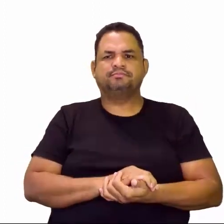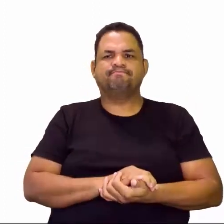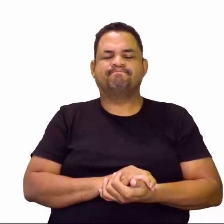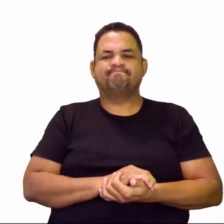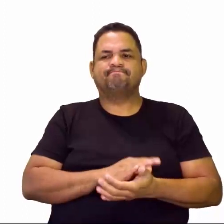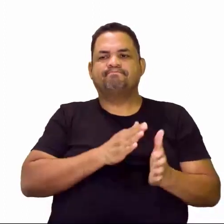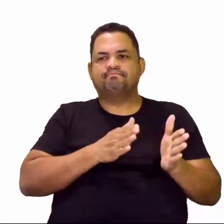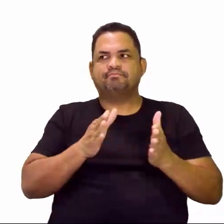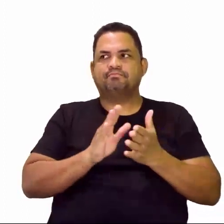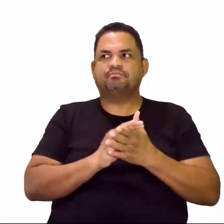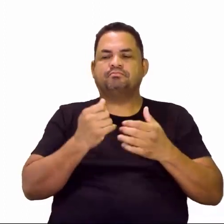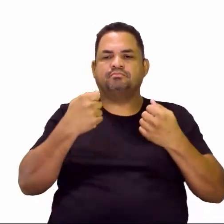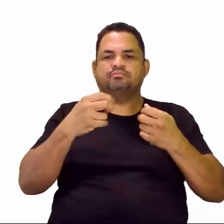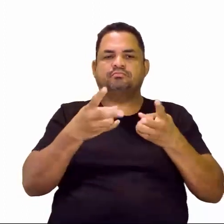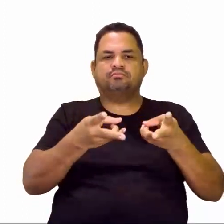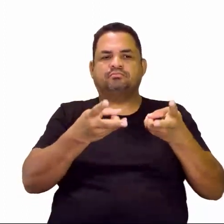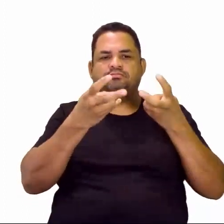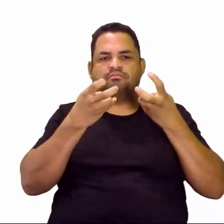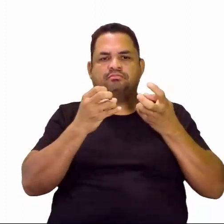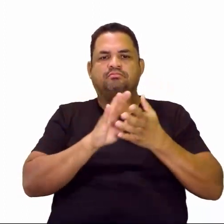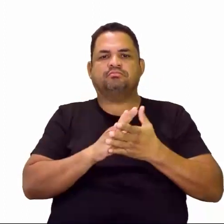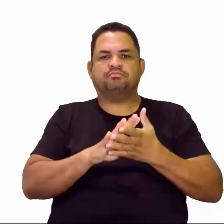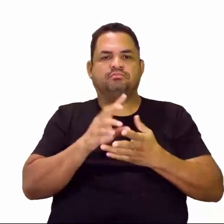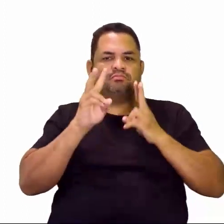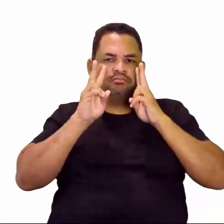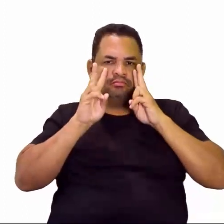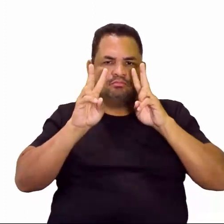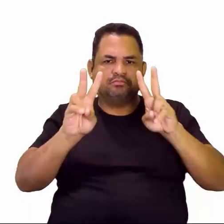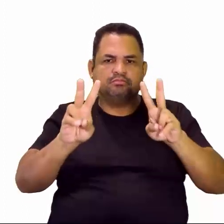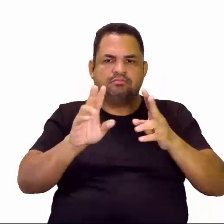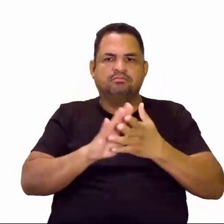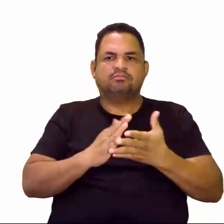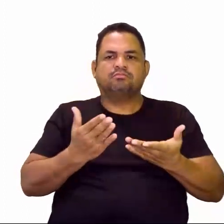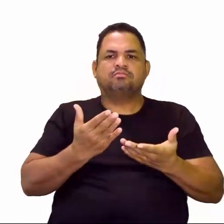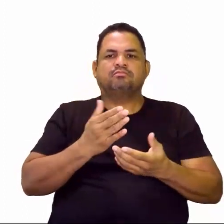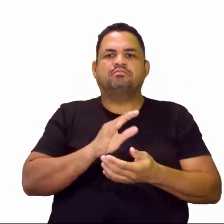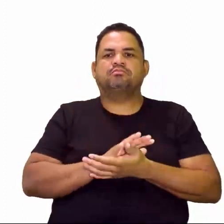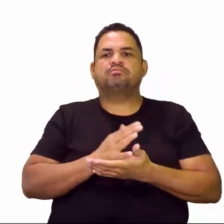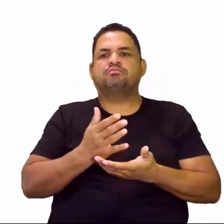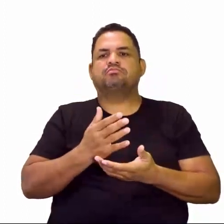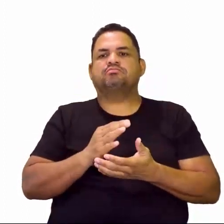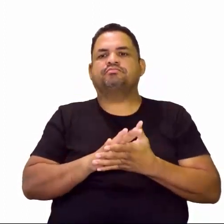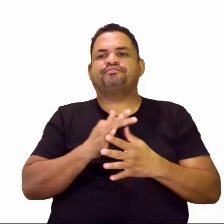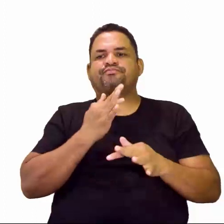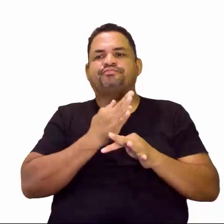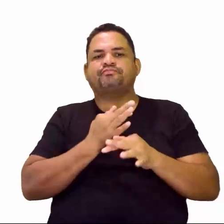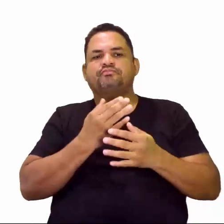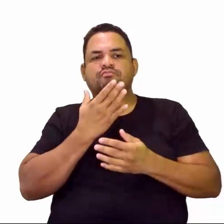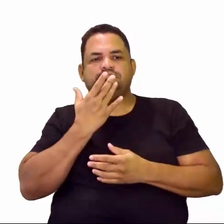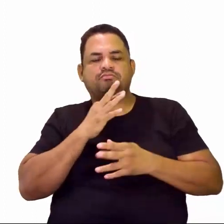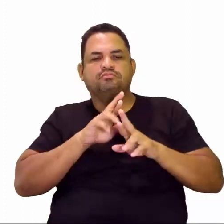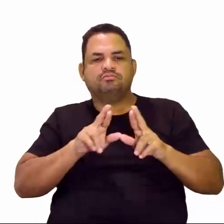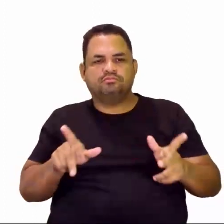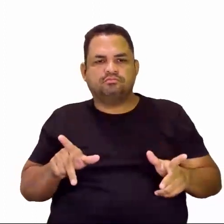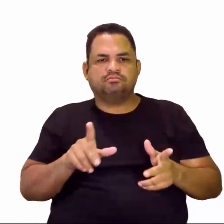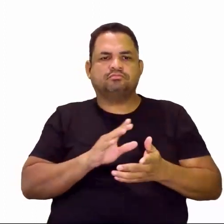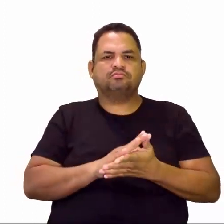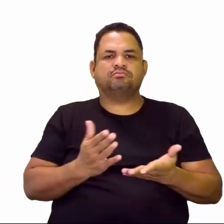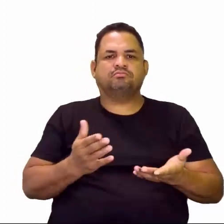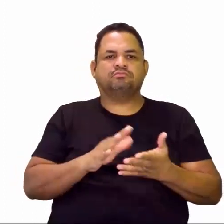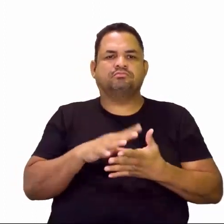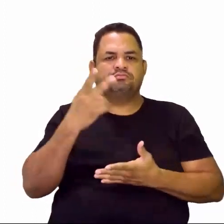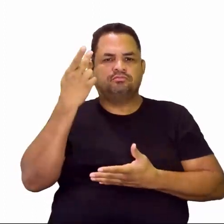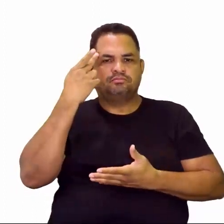E essas fases podem ser percebidas pelo aspecto visual, como estados físicos, cores diferentes, né?